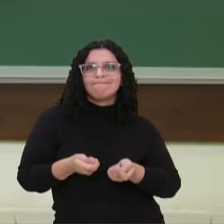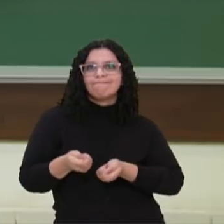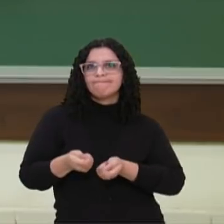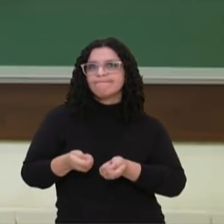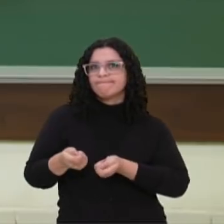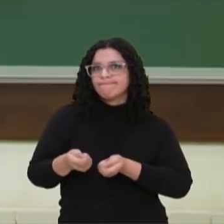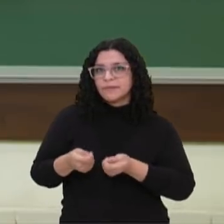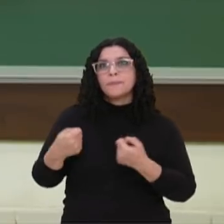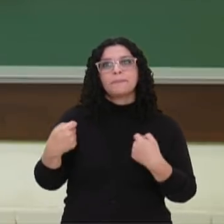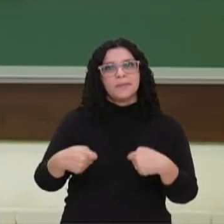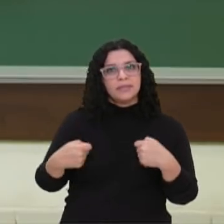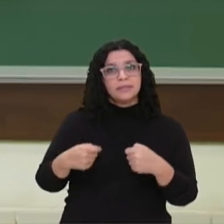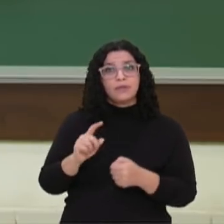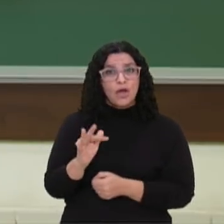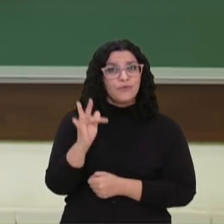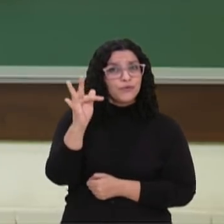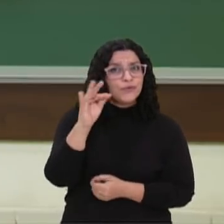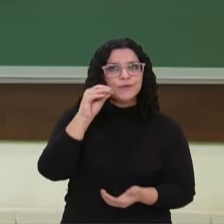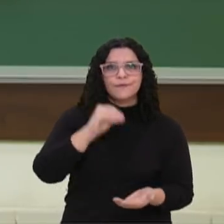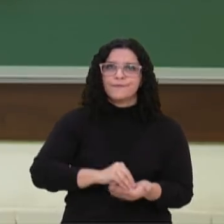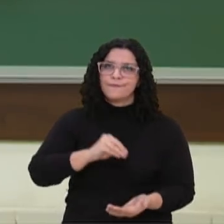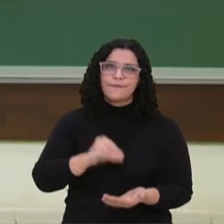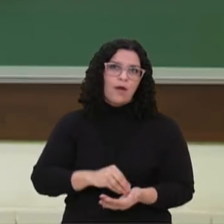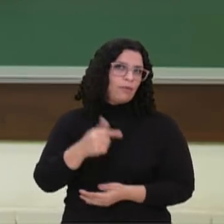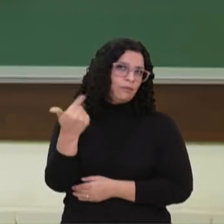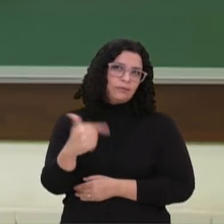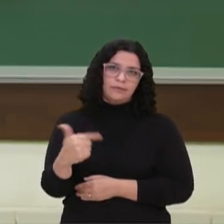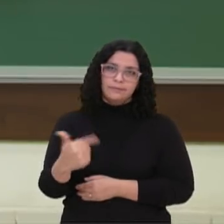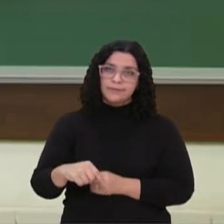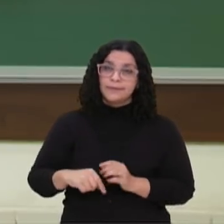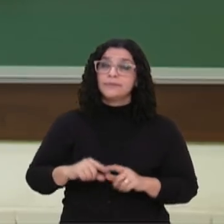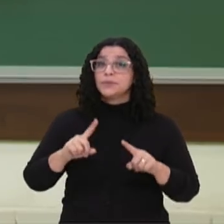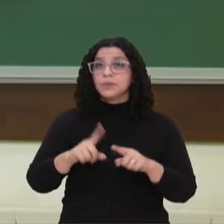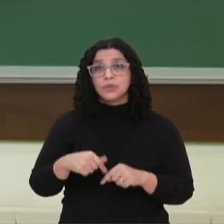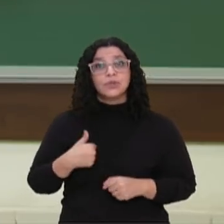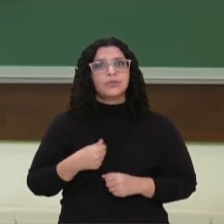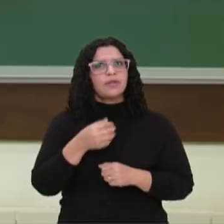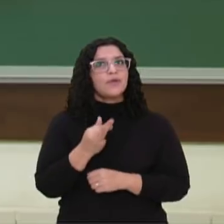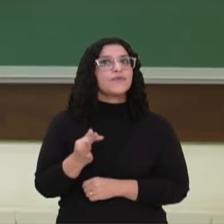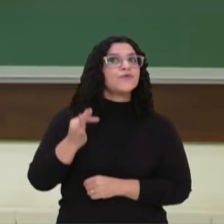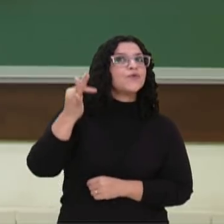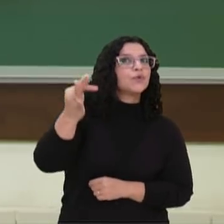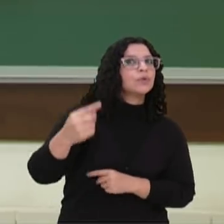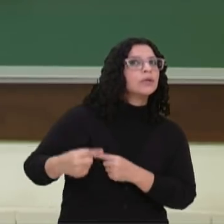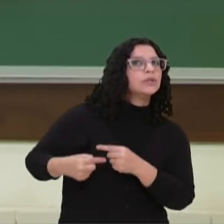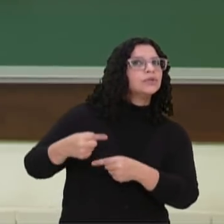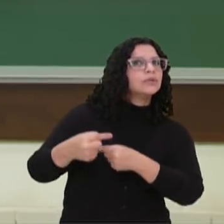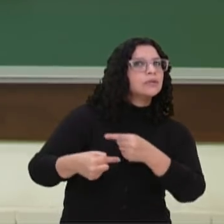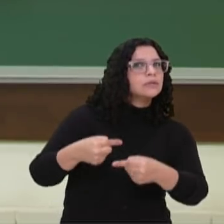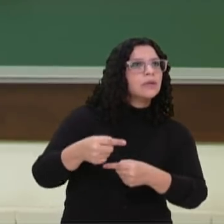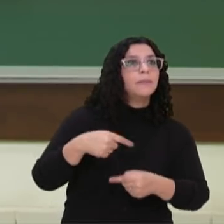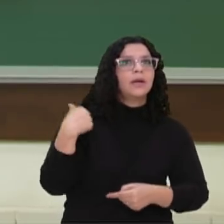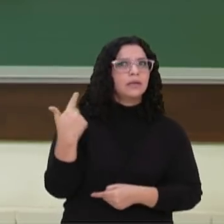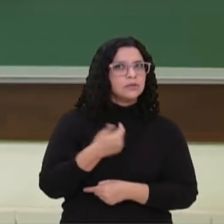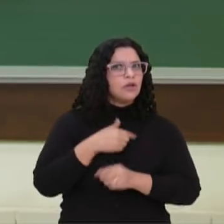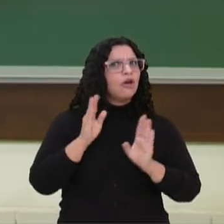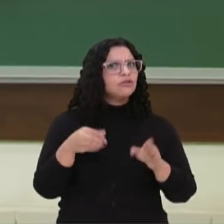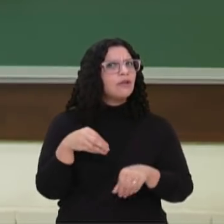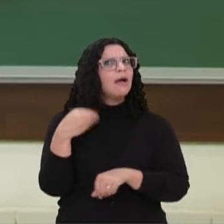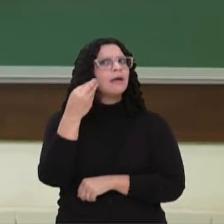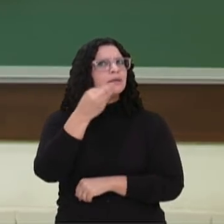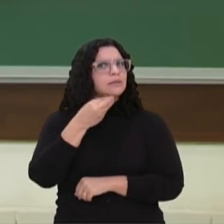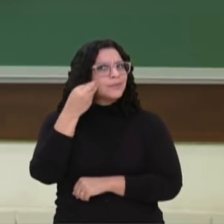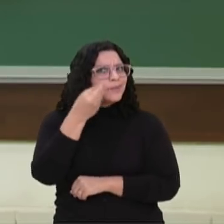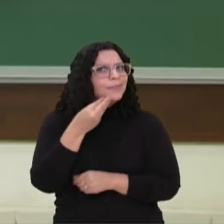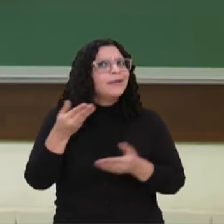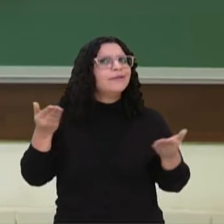economia, para que não venha faltar para as futuras gerações. Eu estou falando futuras gerações, mas nós já estamos sentindo um pouquinho na